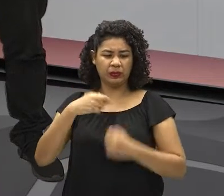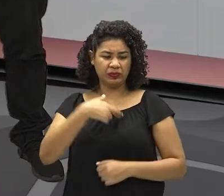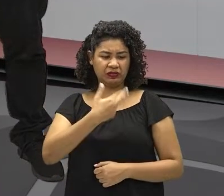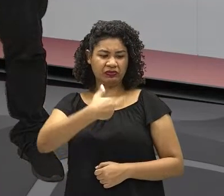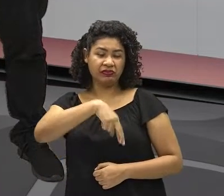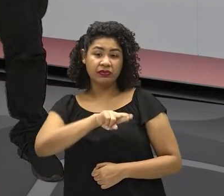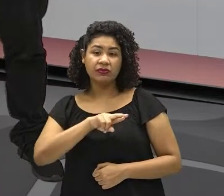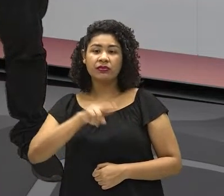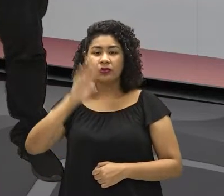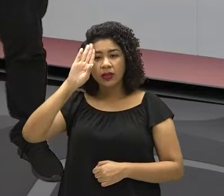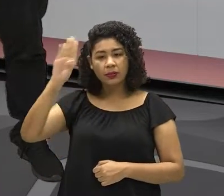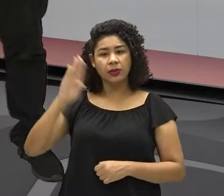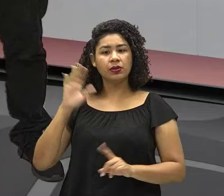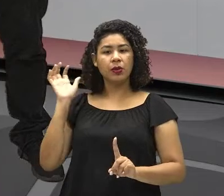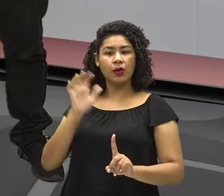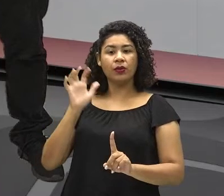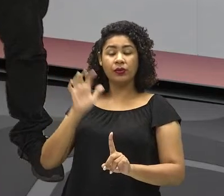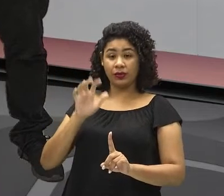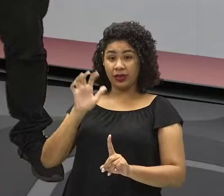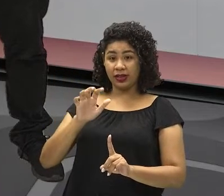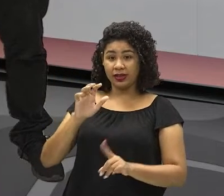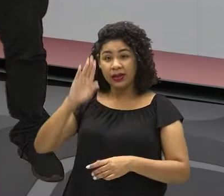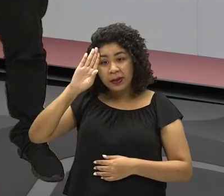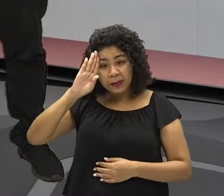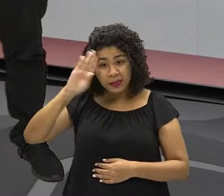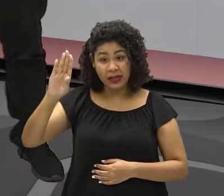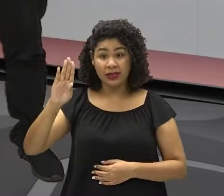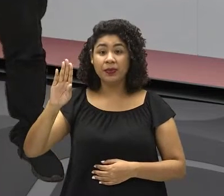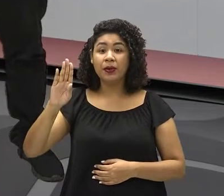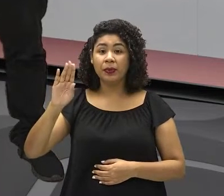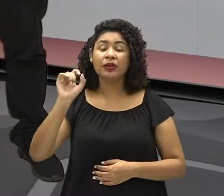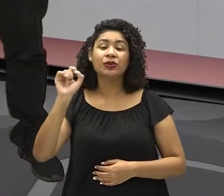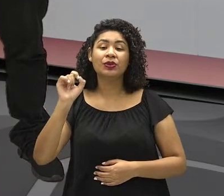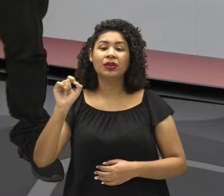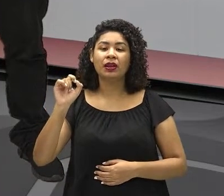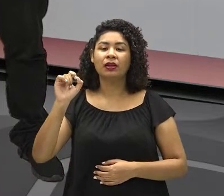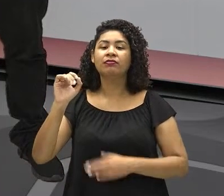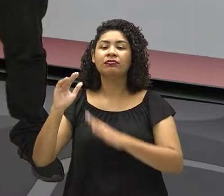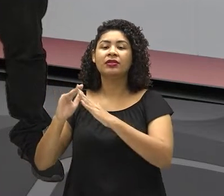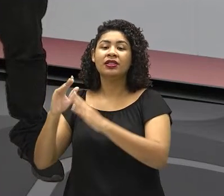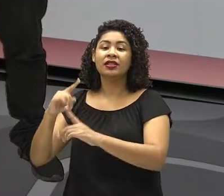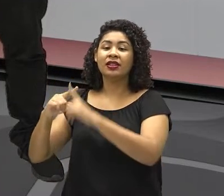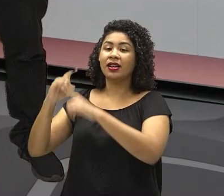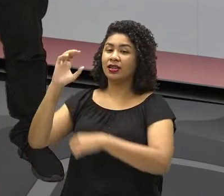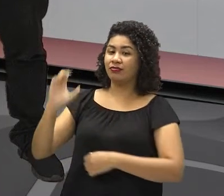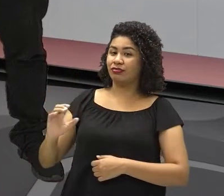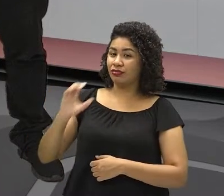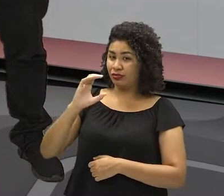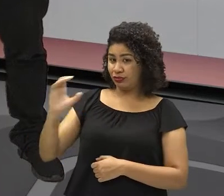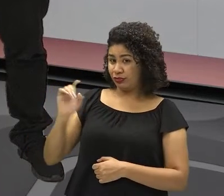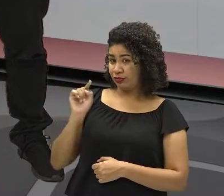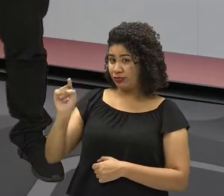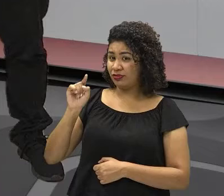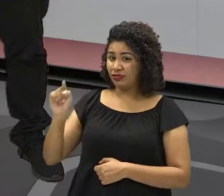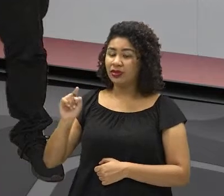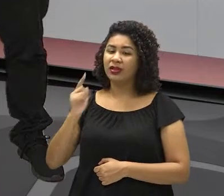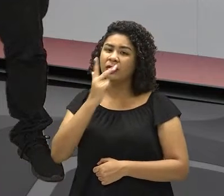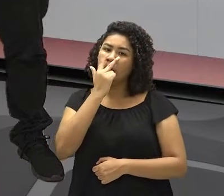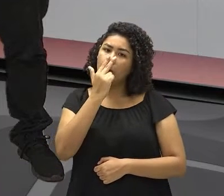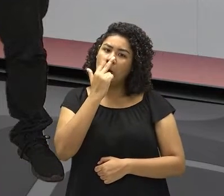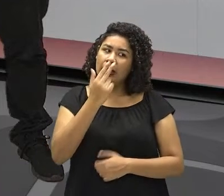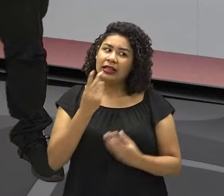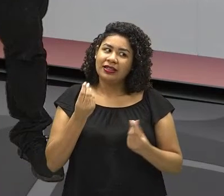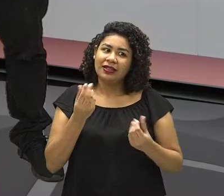religiosidade, né? Principalmente comandada por quem? Pela Igreja Católica, assim que impedia,